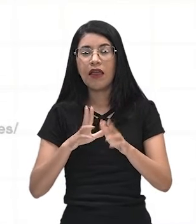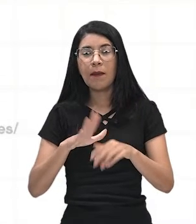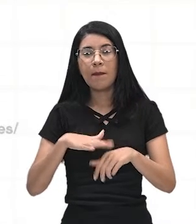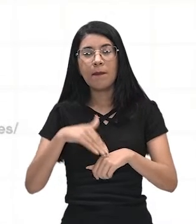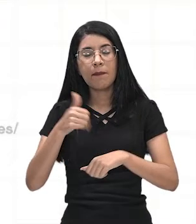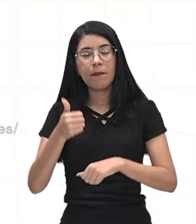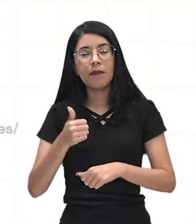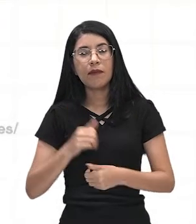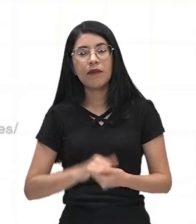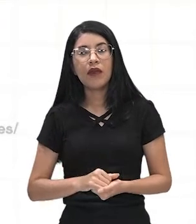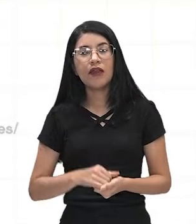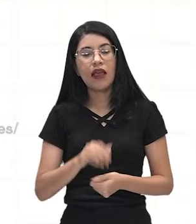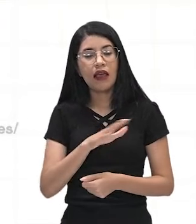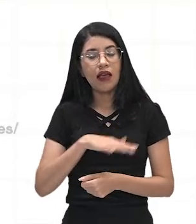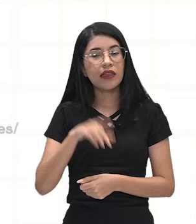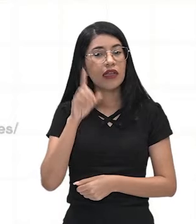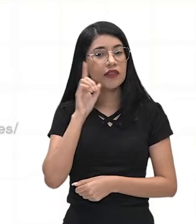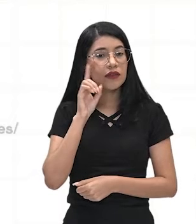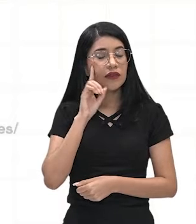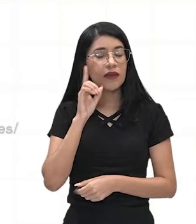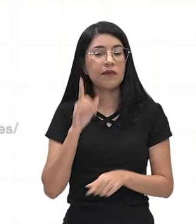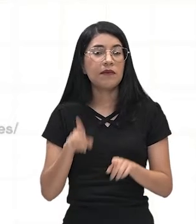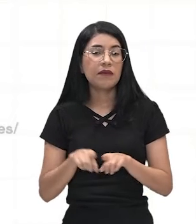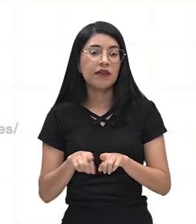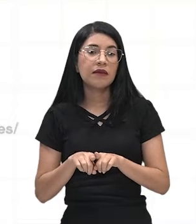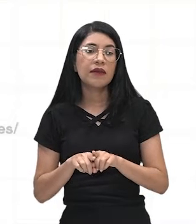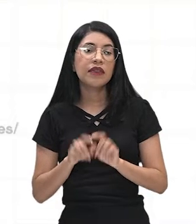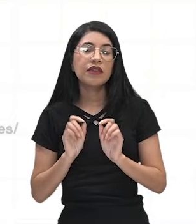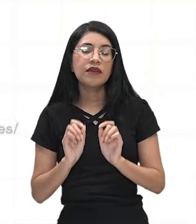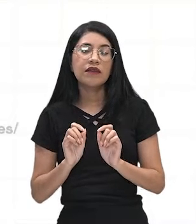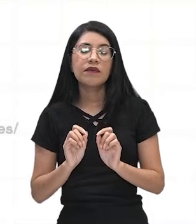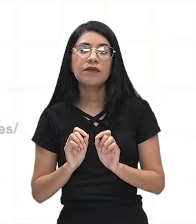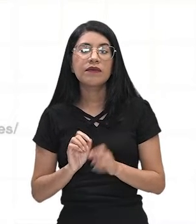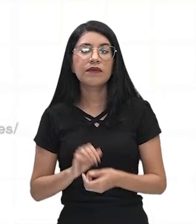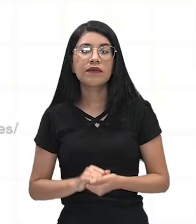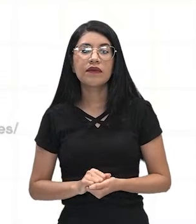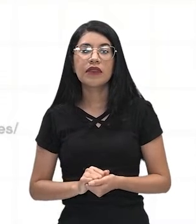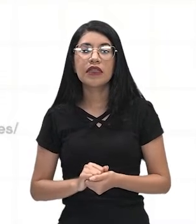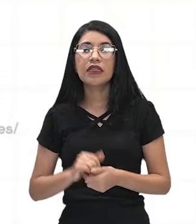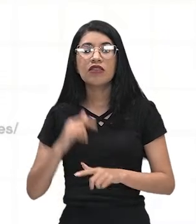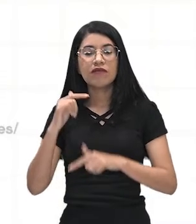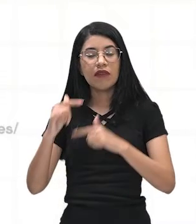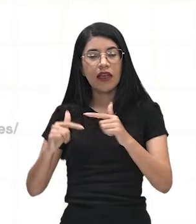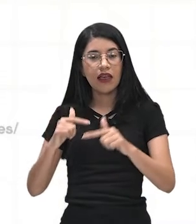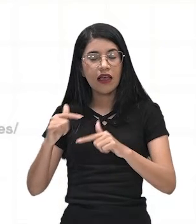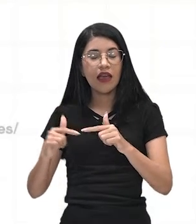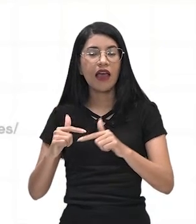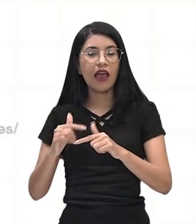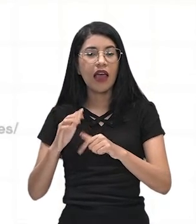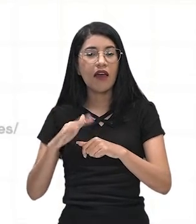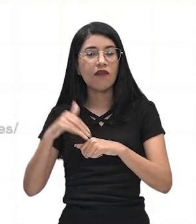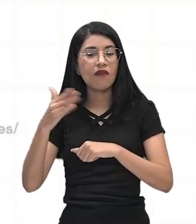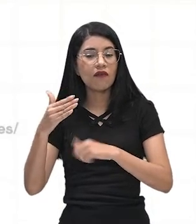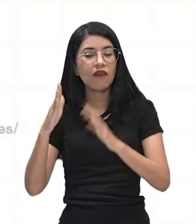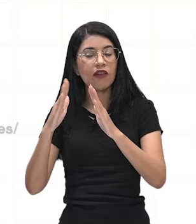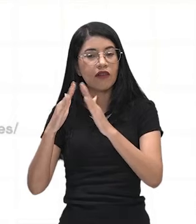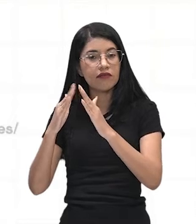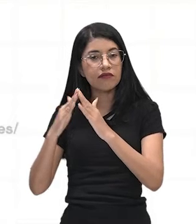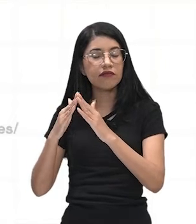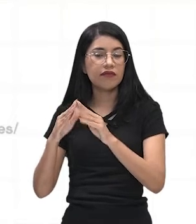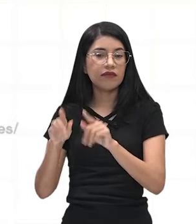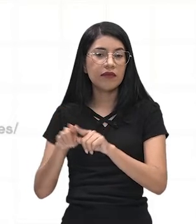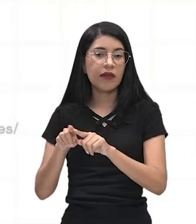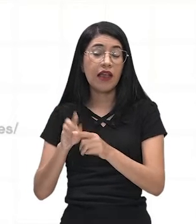vida cotidiana, mas também elas tinham atividades que eram desenvolvidas fora do lar.